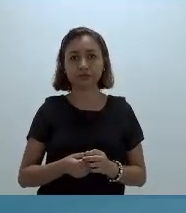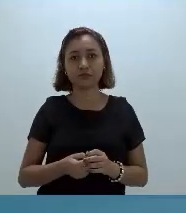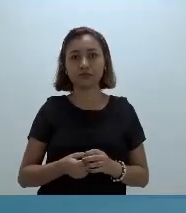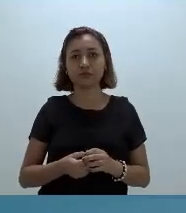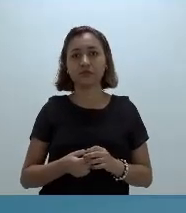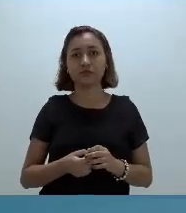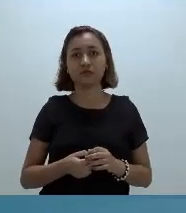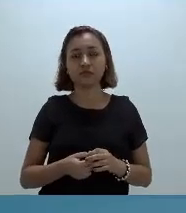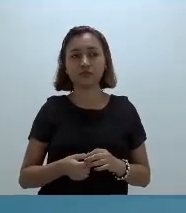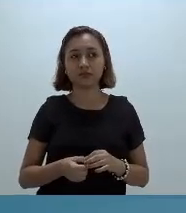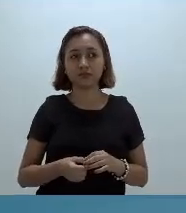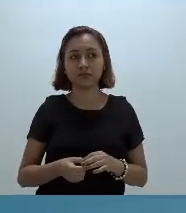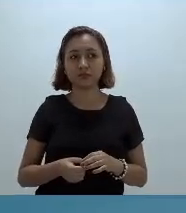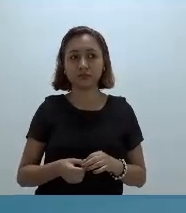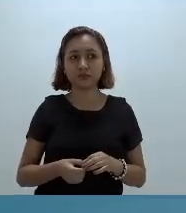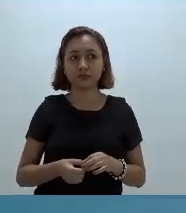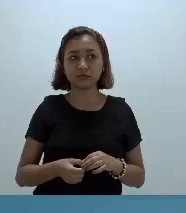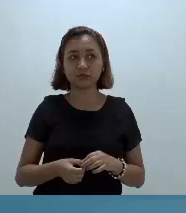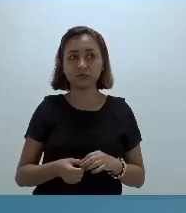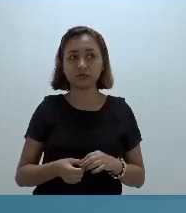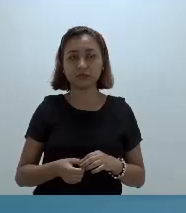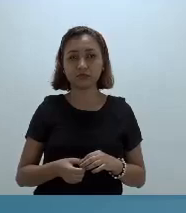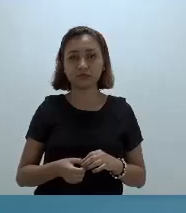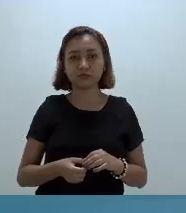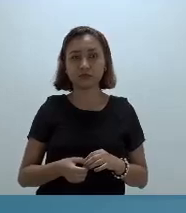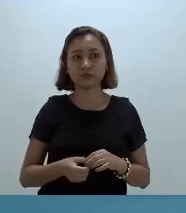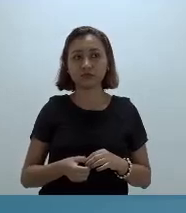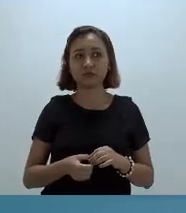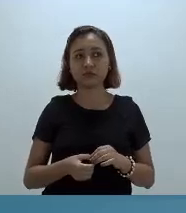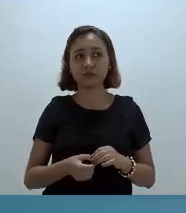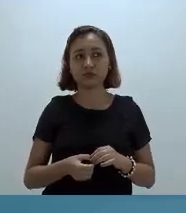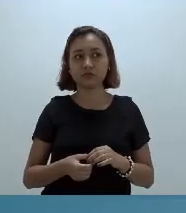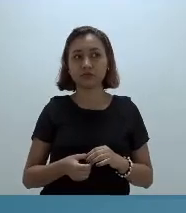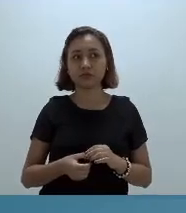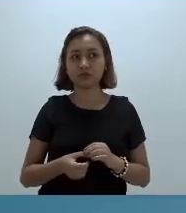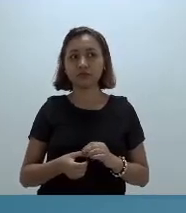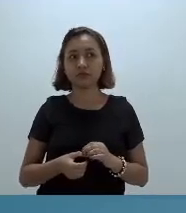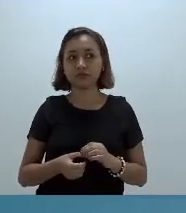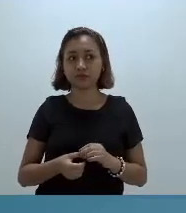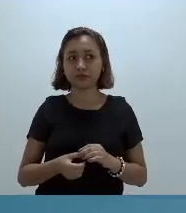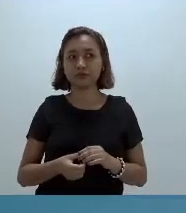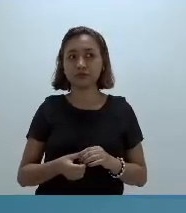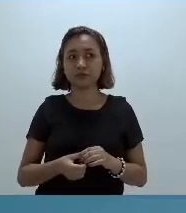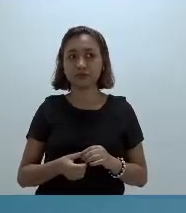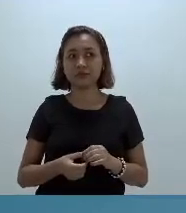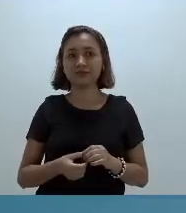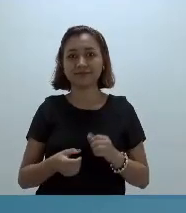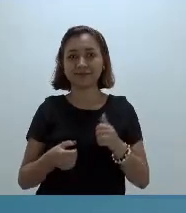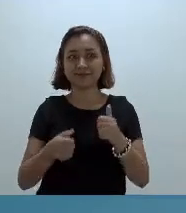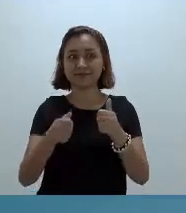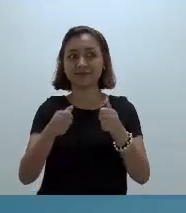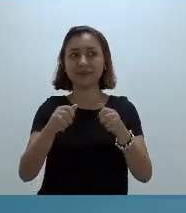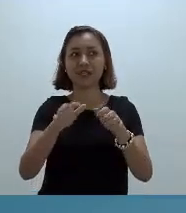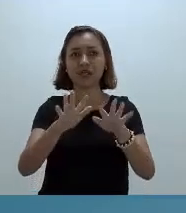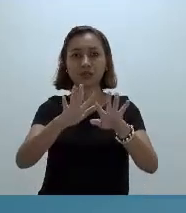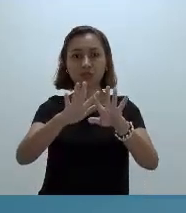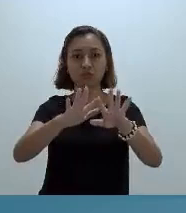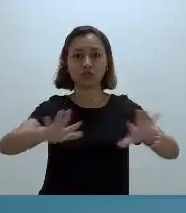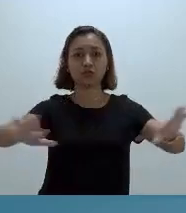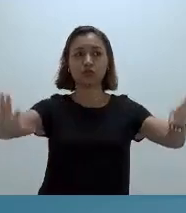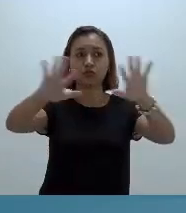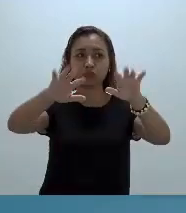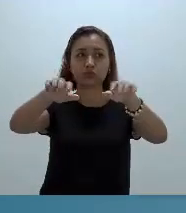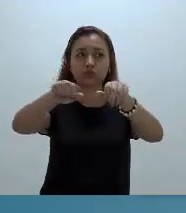Sem mais, hoje para a pauta, eu agradeço a presença de todos